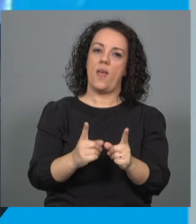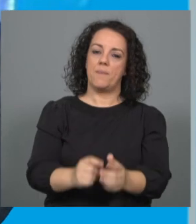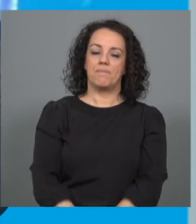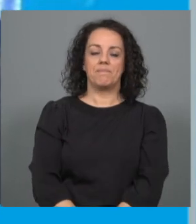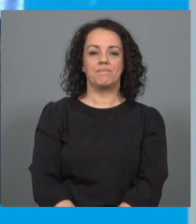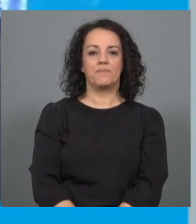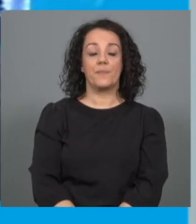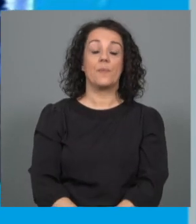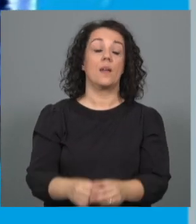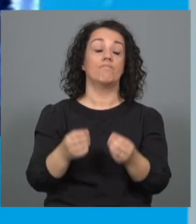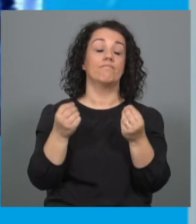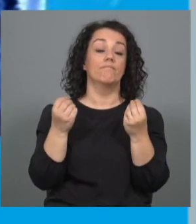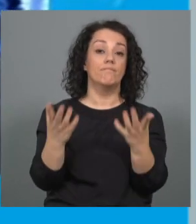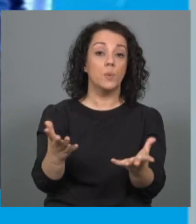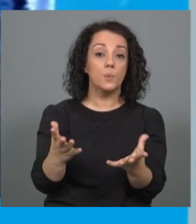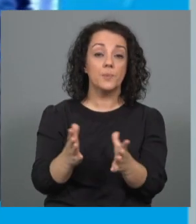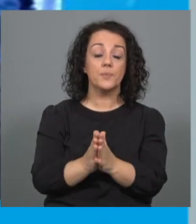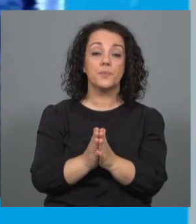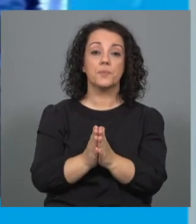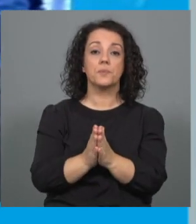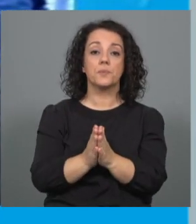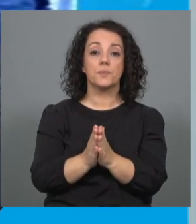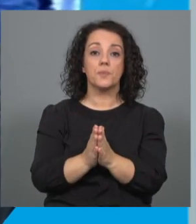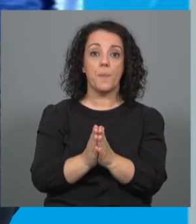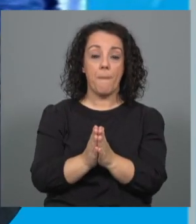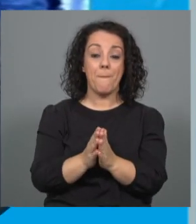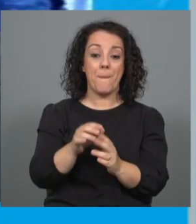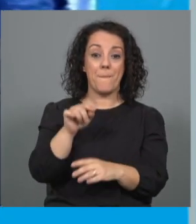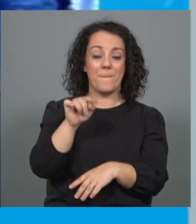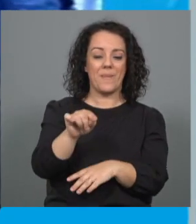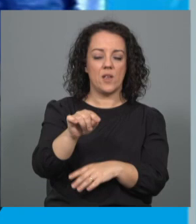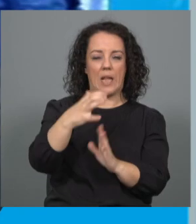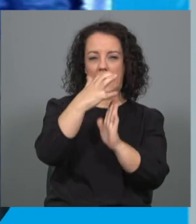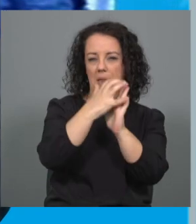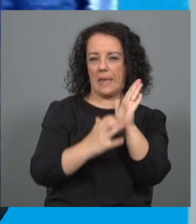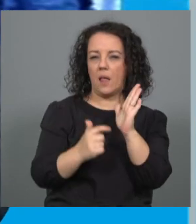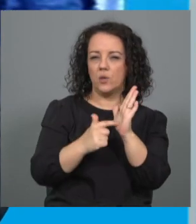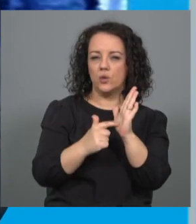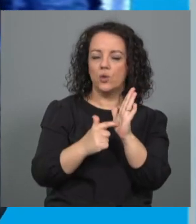Bom, diremos que ao